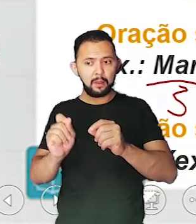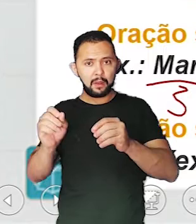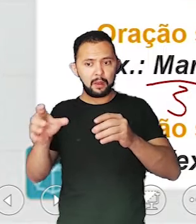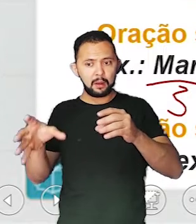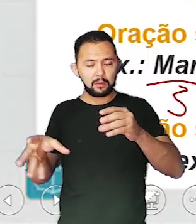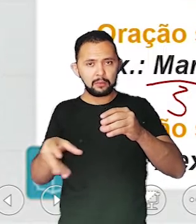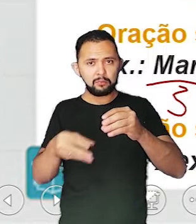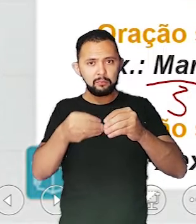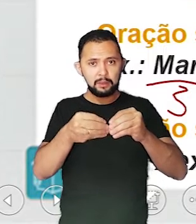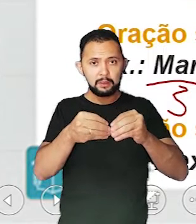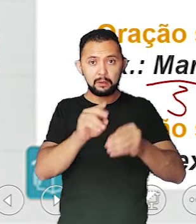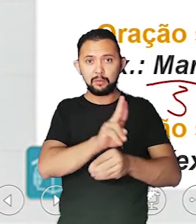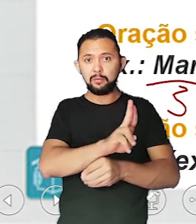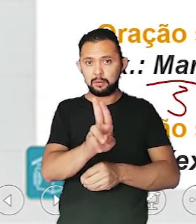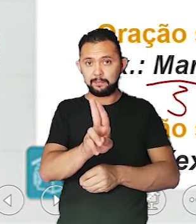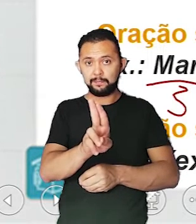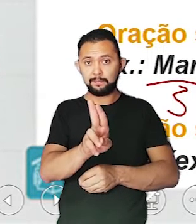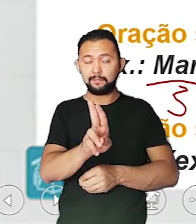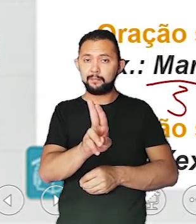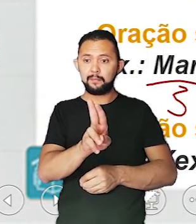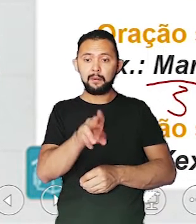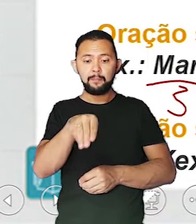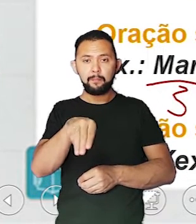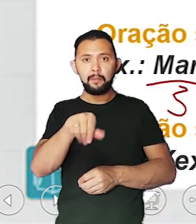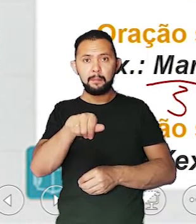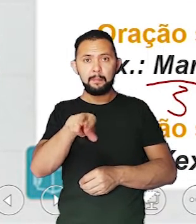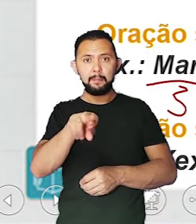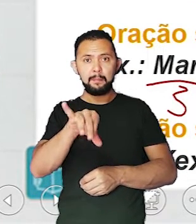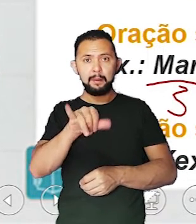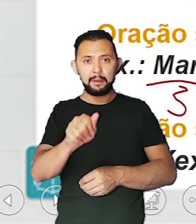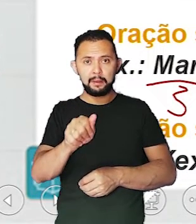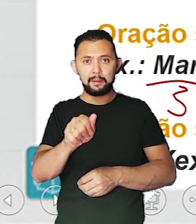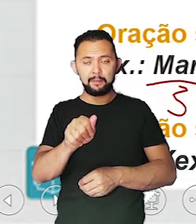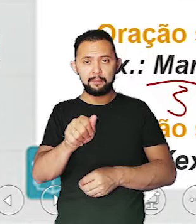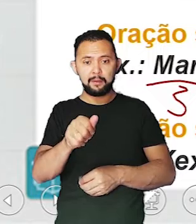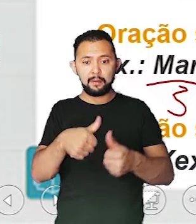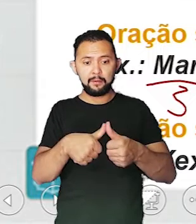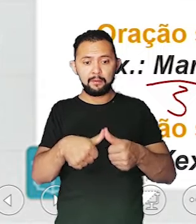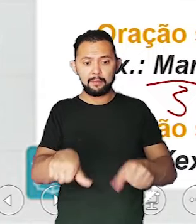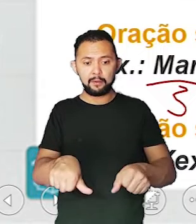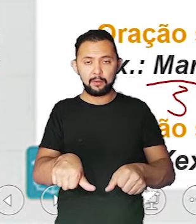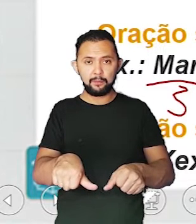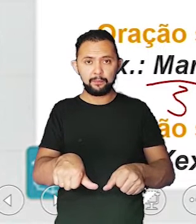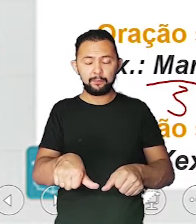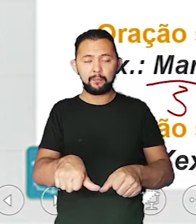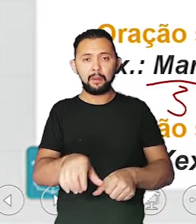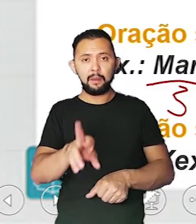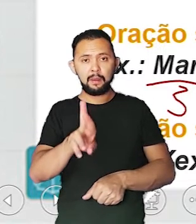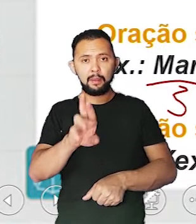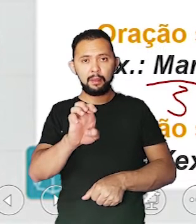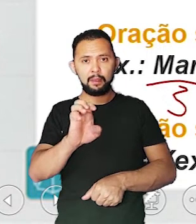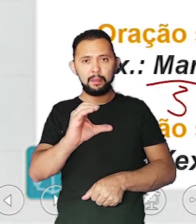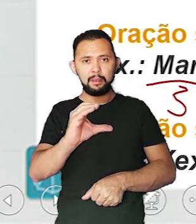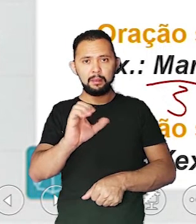ela completa um nome, certo? Então, Maria ficou receosa. Receosa de quê? De que fosse demitida, né?